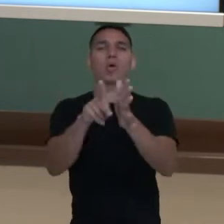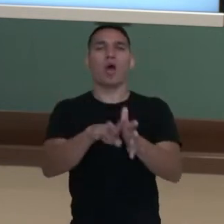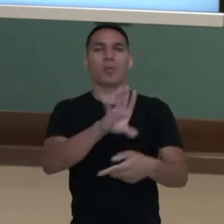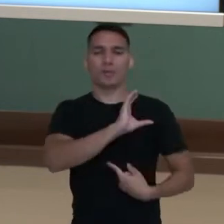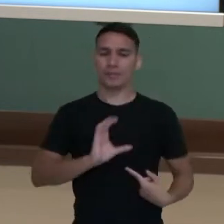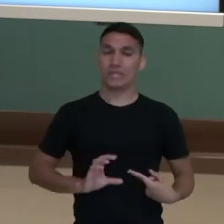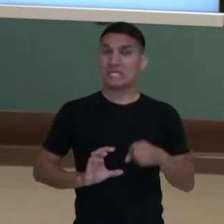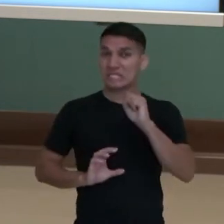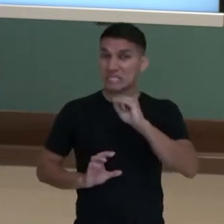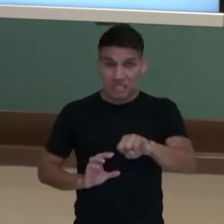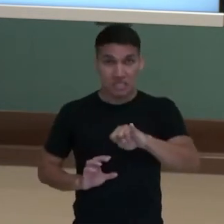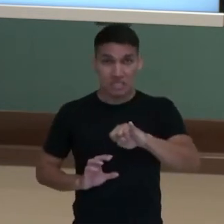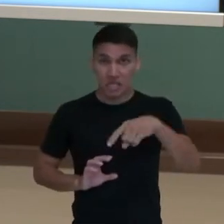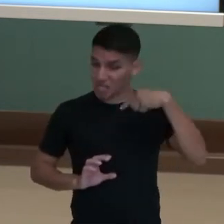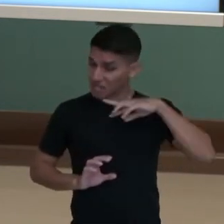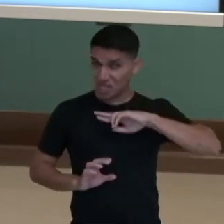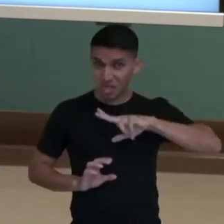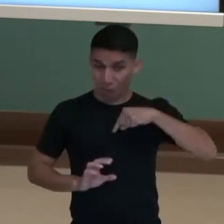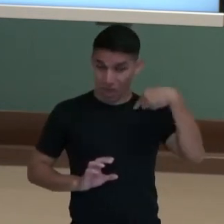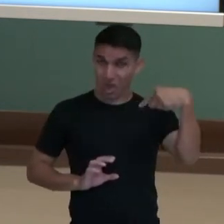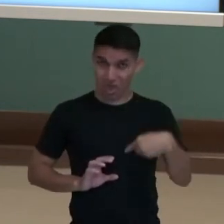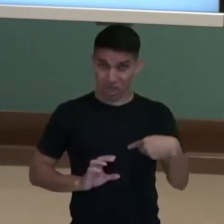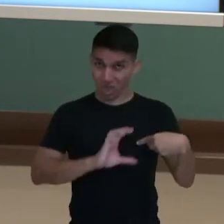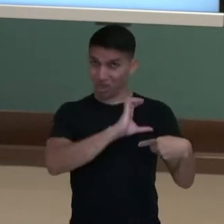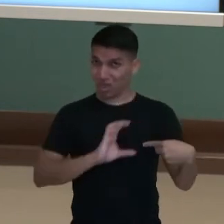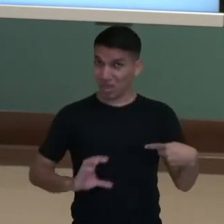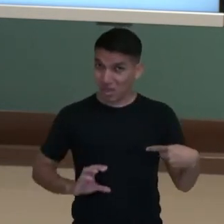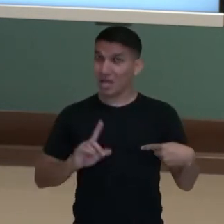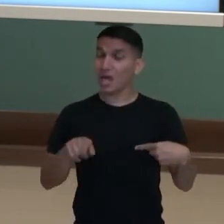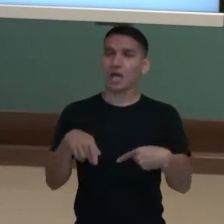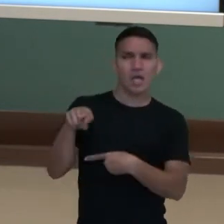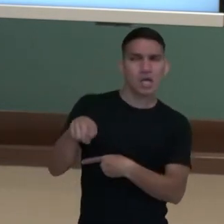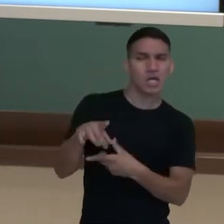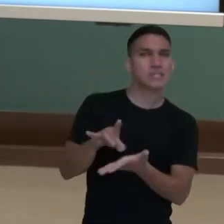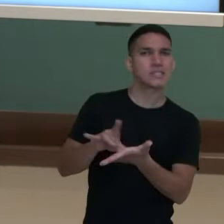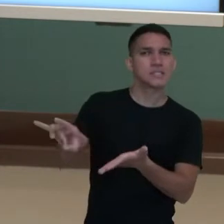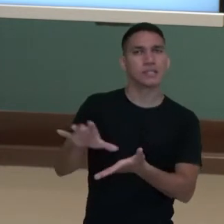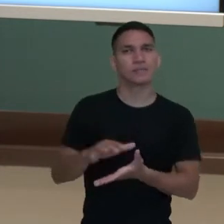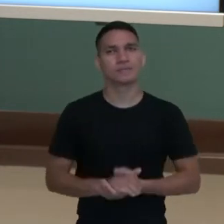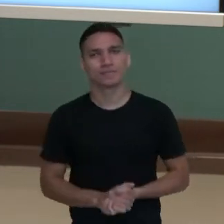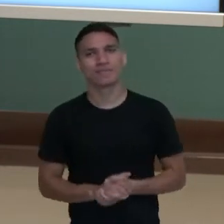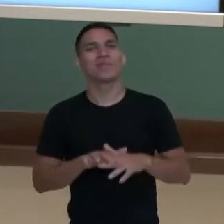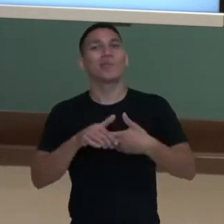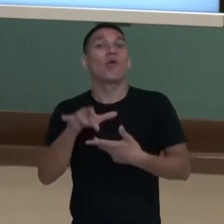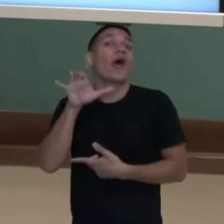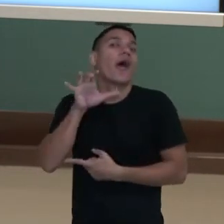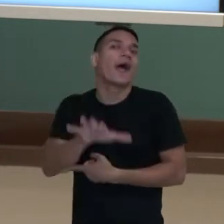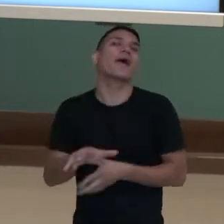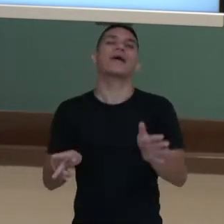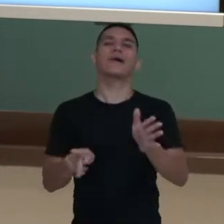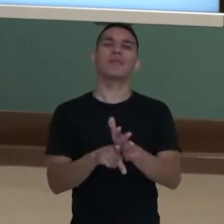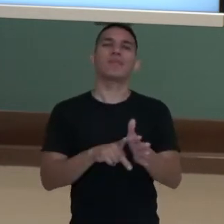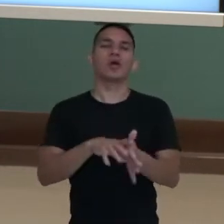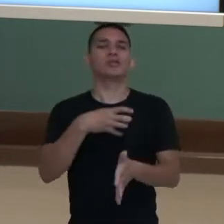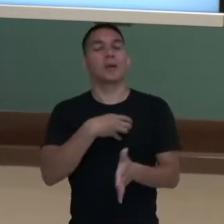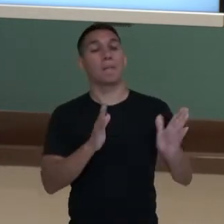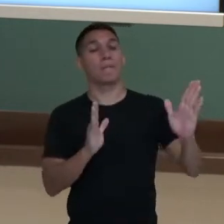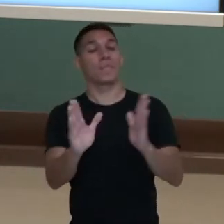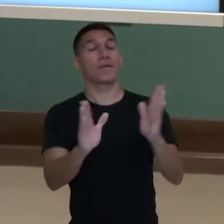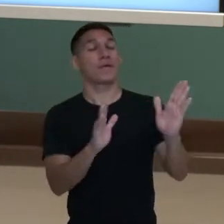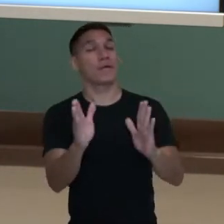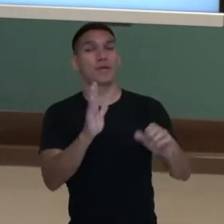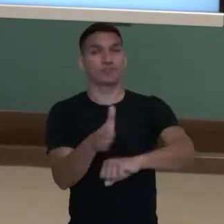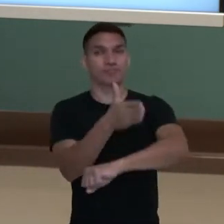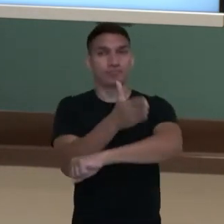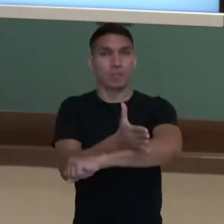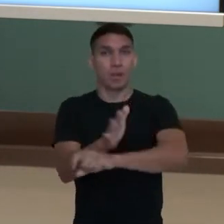não é cristão, pagão, ele é então visto como um inimigo, né? Então isso faz parte desse período medieval, desse